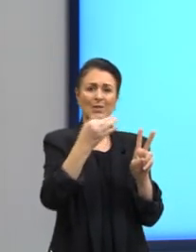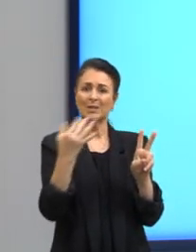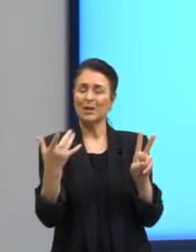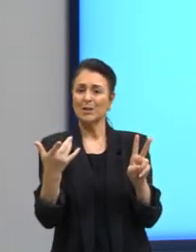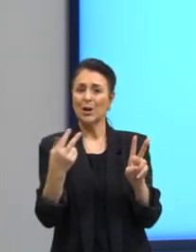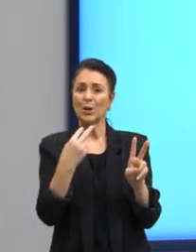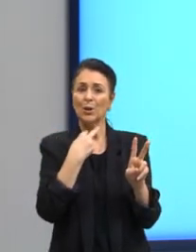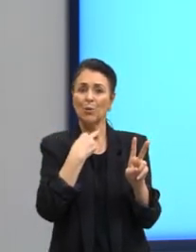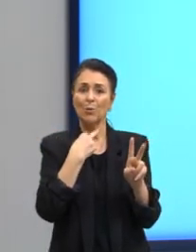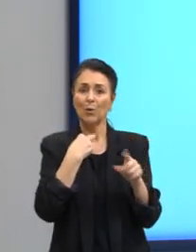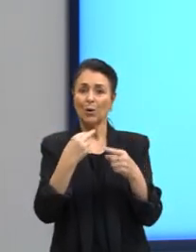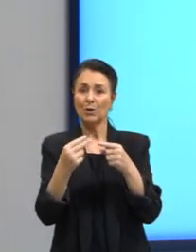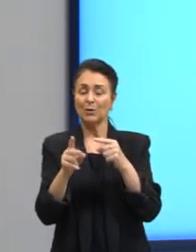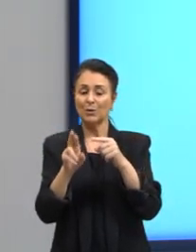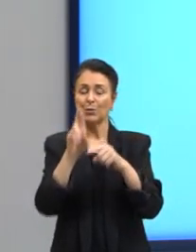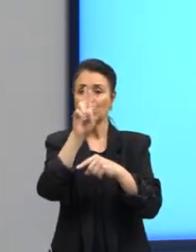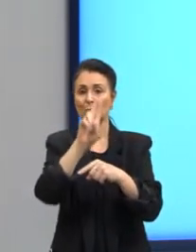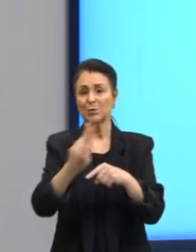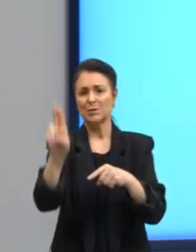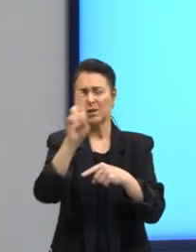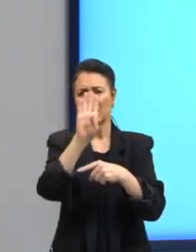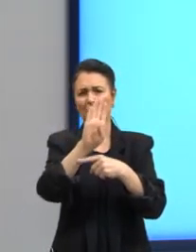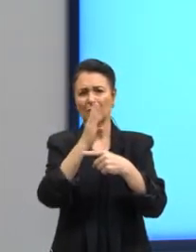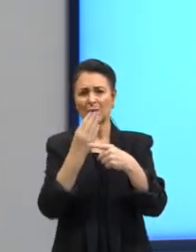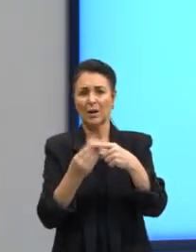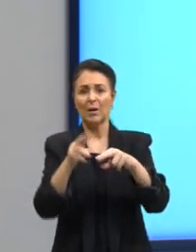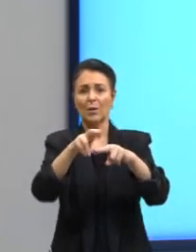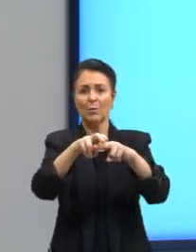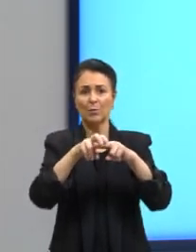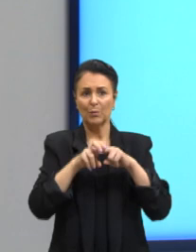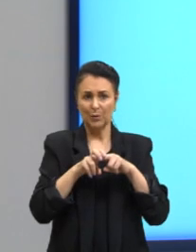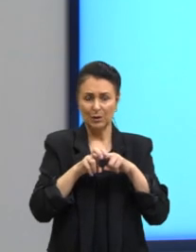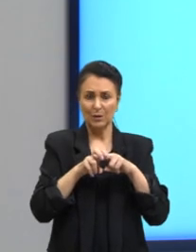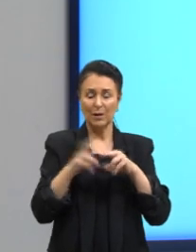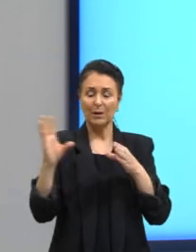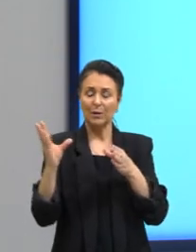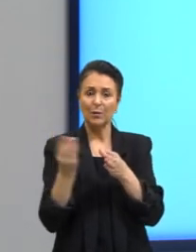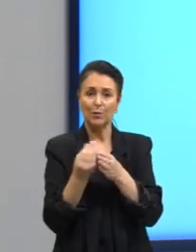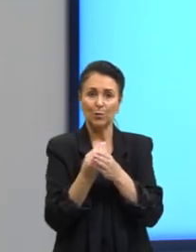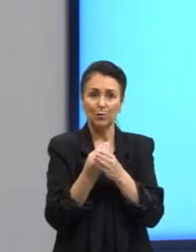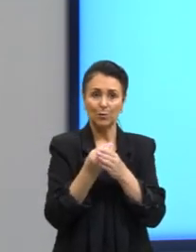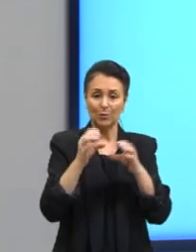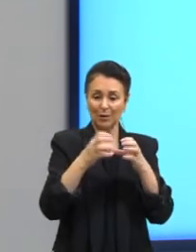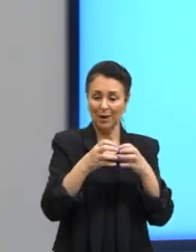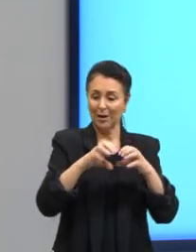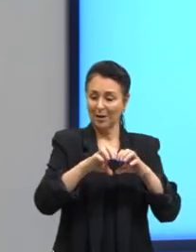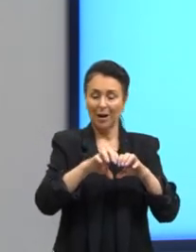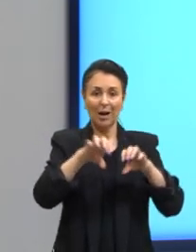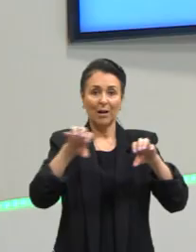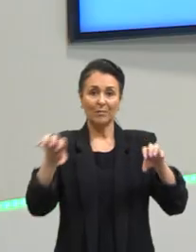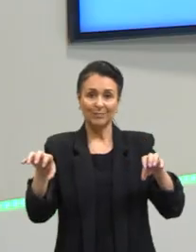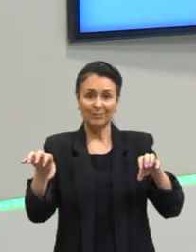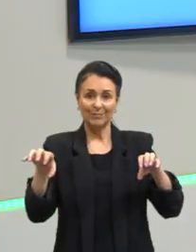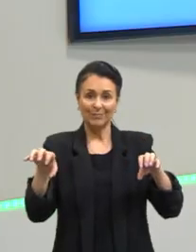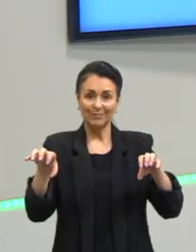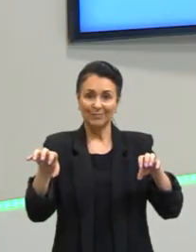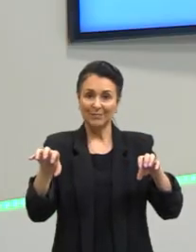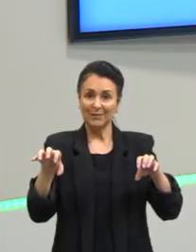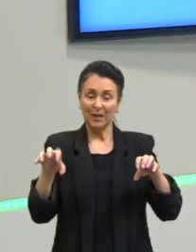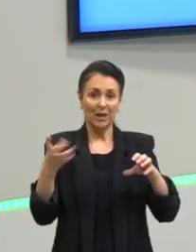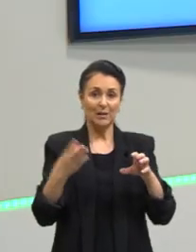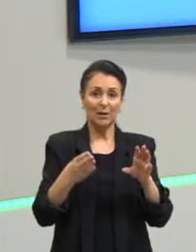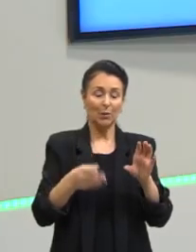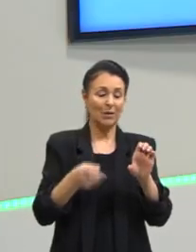não podem ser expresso na forma de fração e por isso então que é um conjunto ao lado vamos ver se um conjunto a parte que não